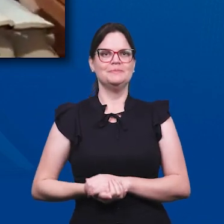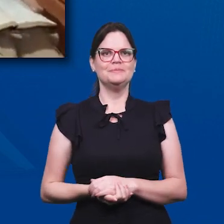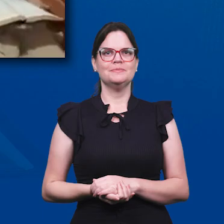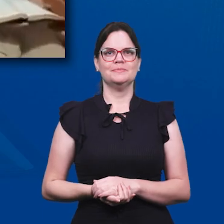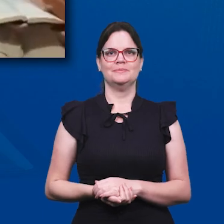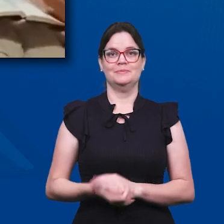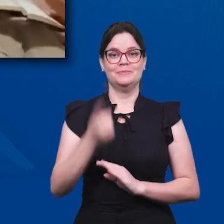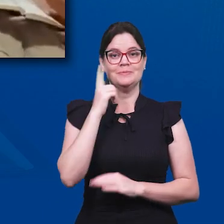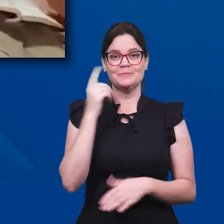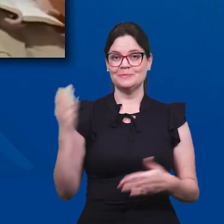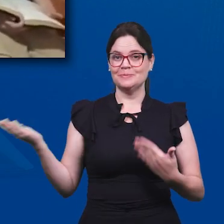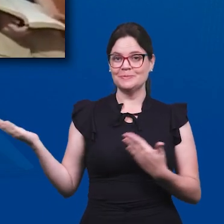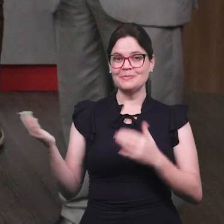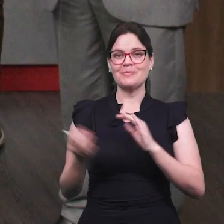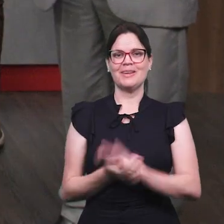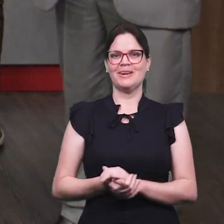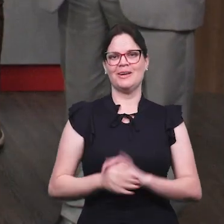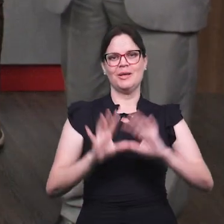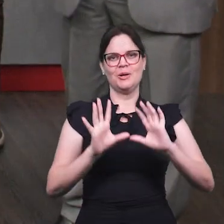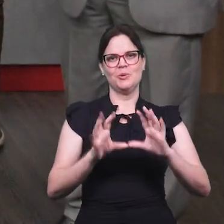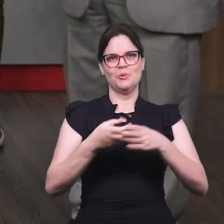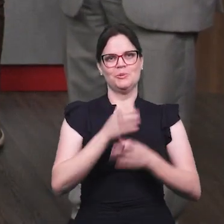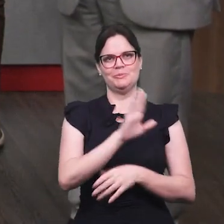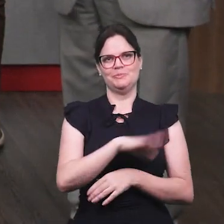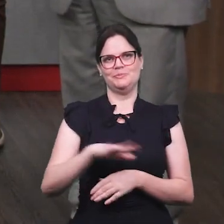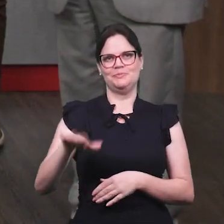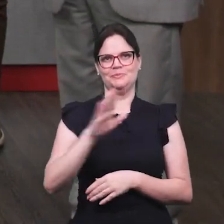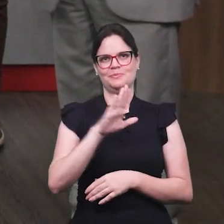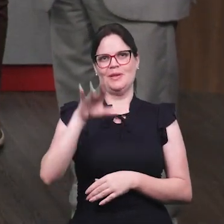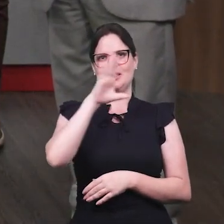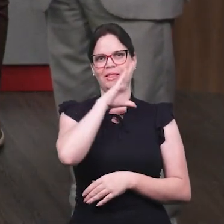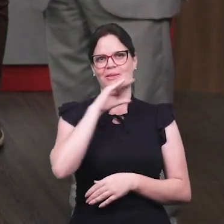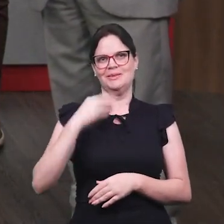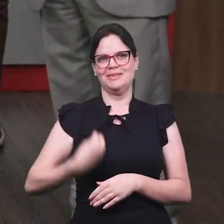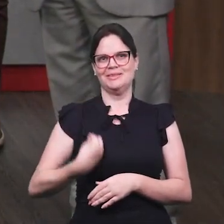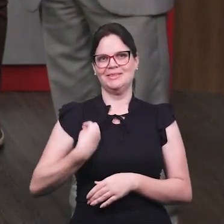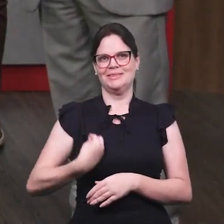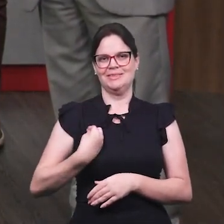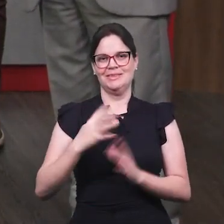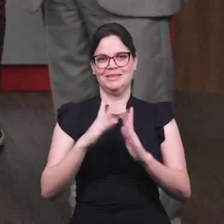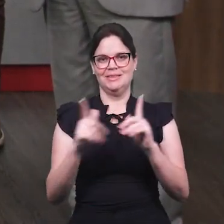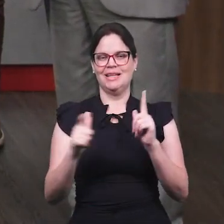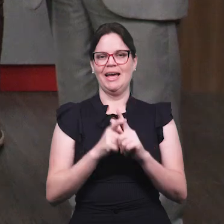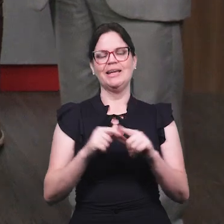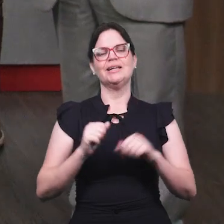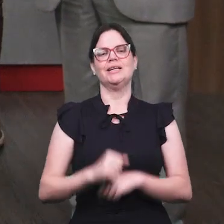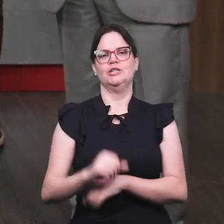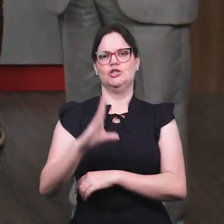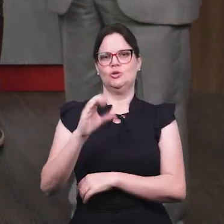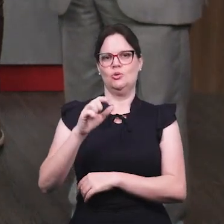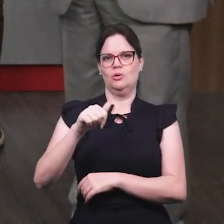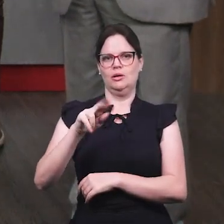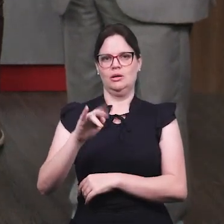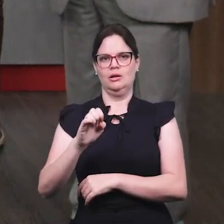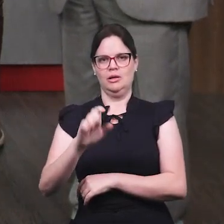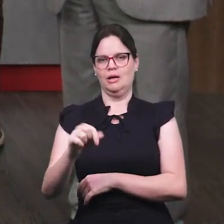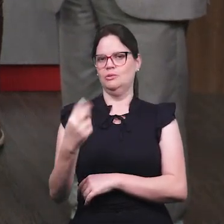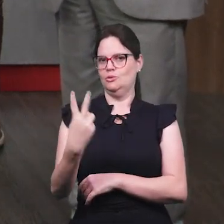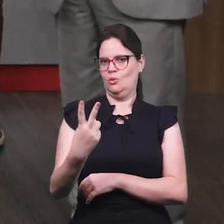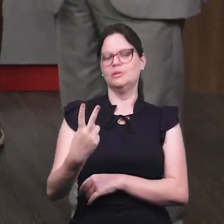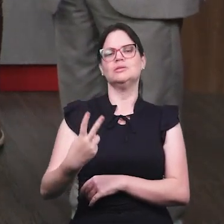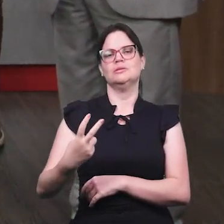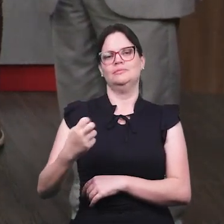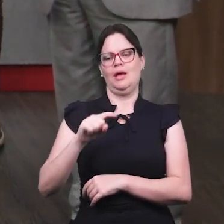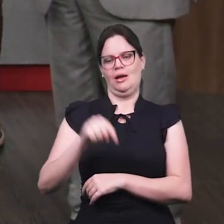do Senhor Jesus! Muito bem, nós temos aqui agora a participação das nossas crianças intermediárias e adolescentes da igreja